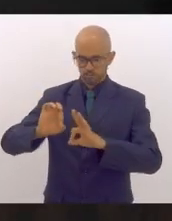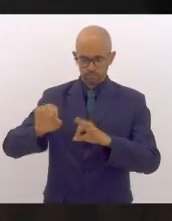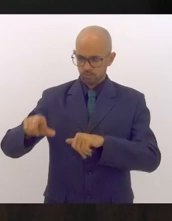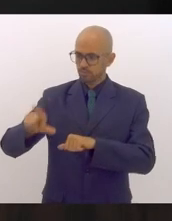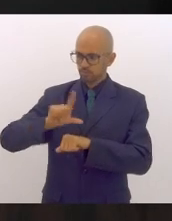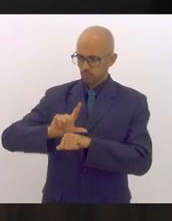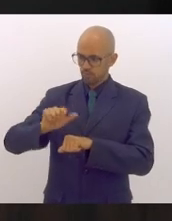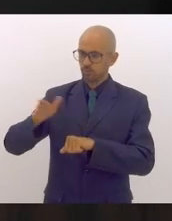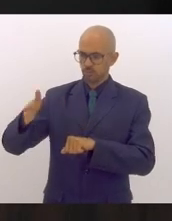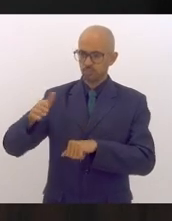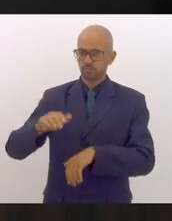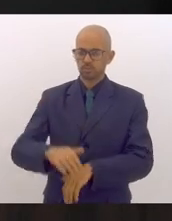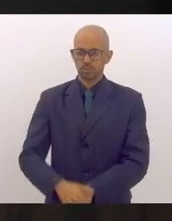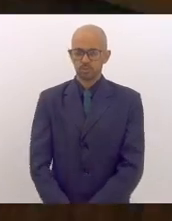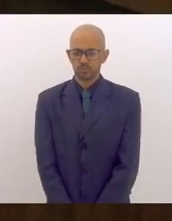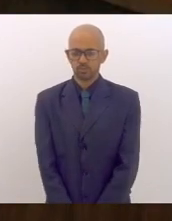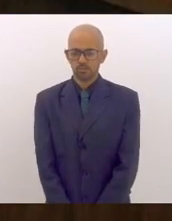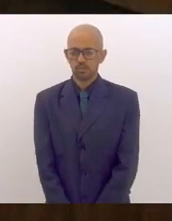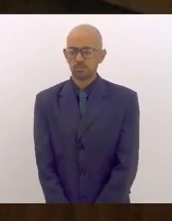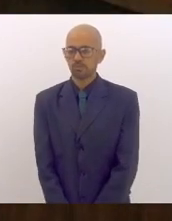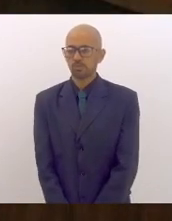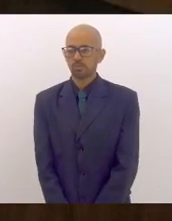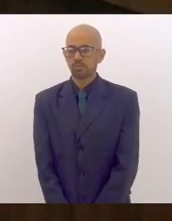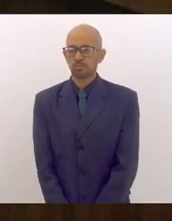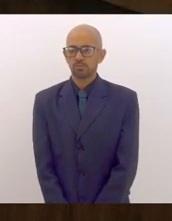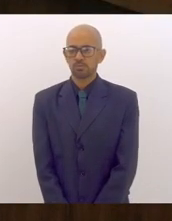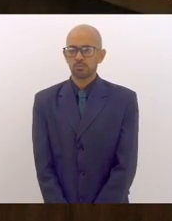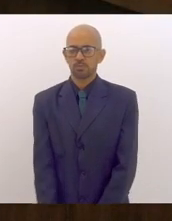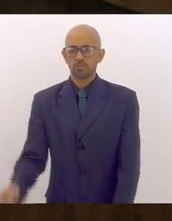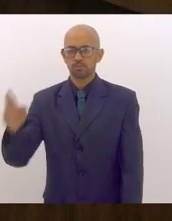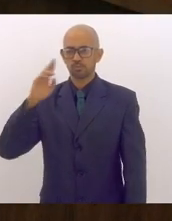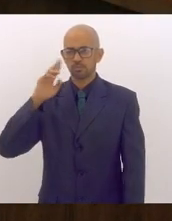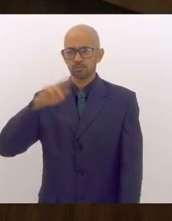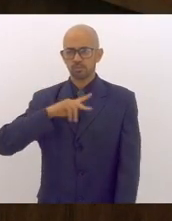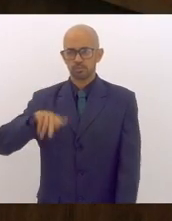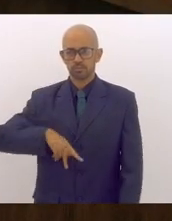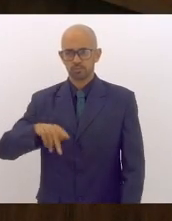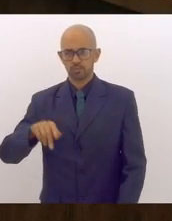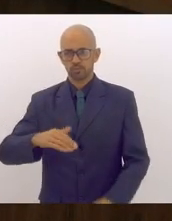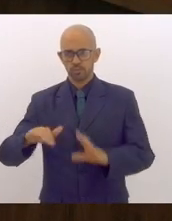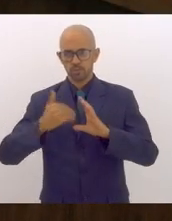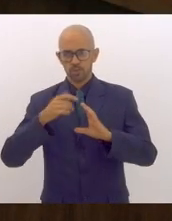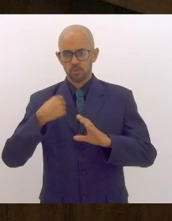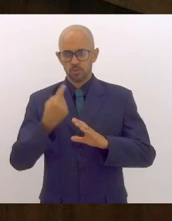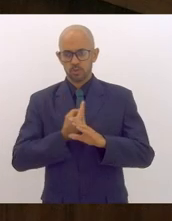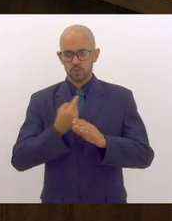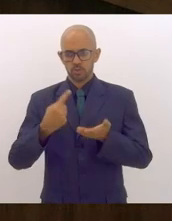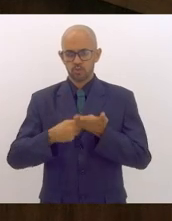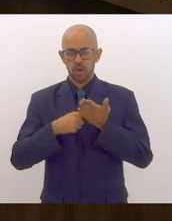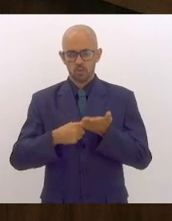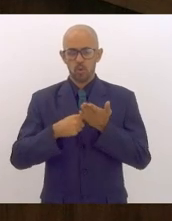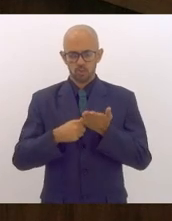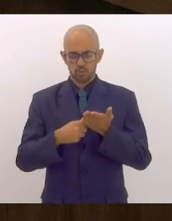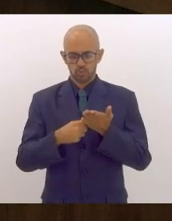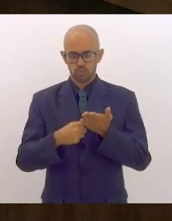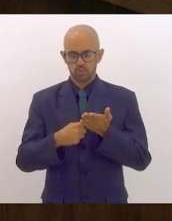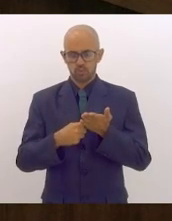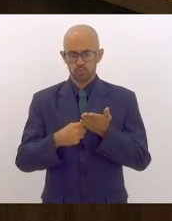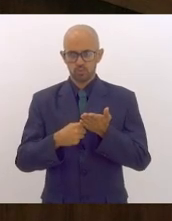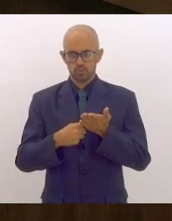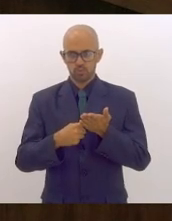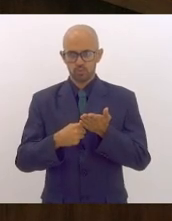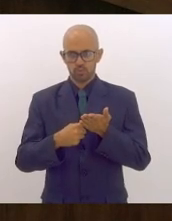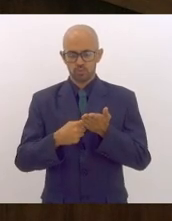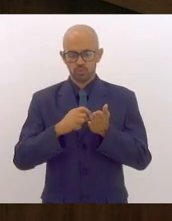deputado Luiz Paulo. Senhor presidente. O senhor mandou para nós aqui o acordo.